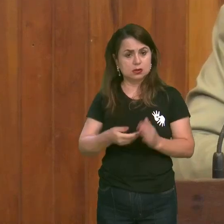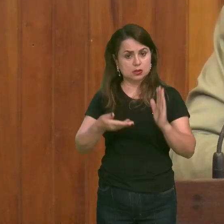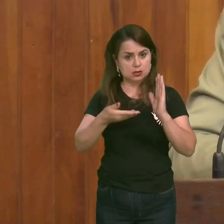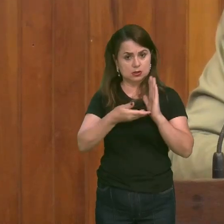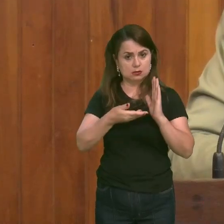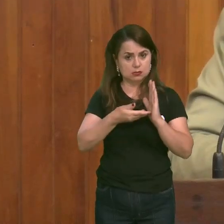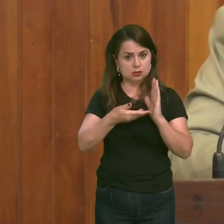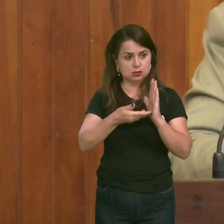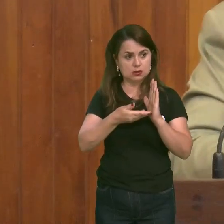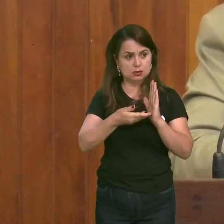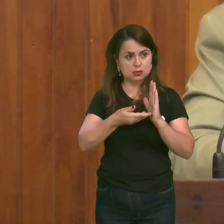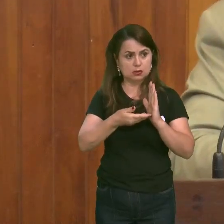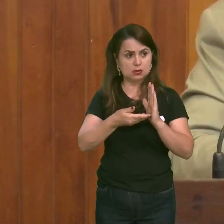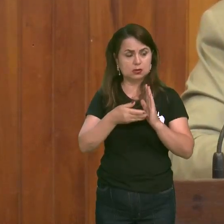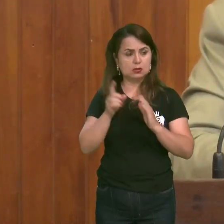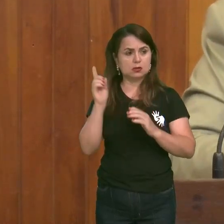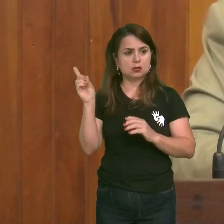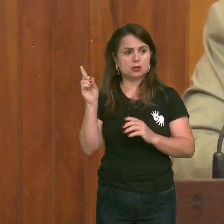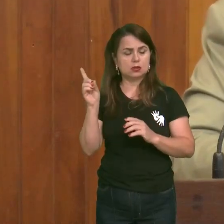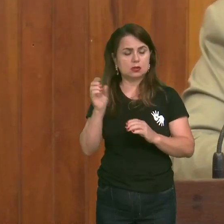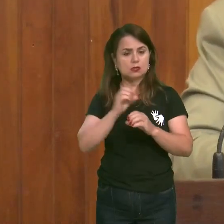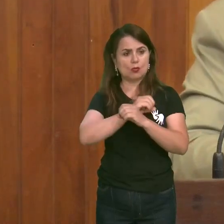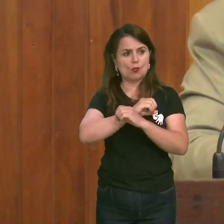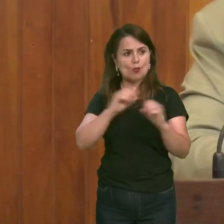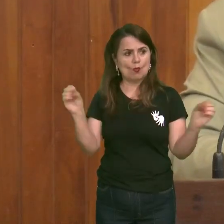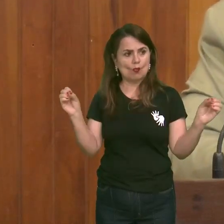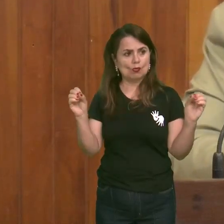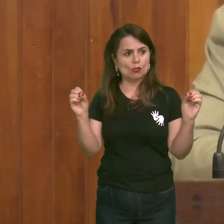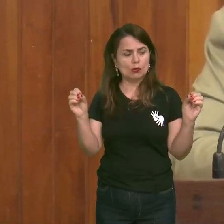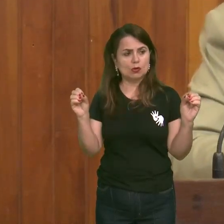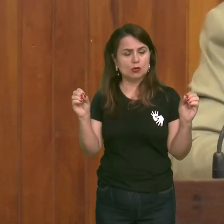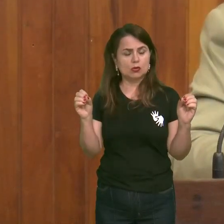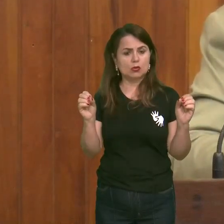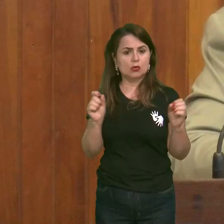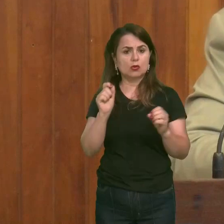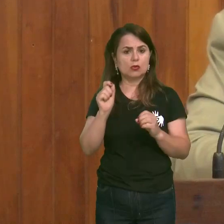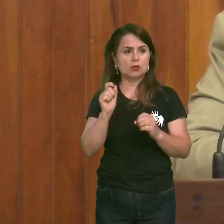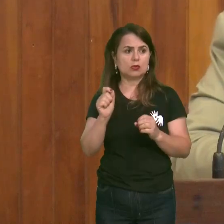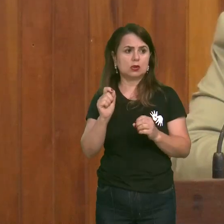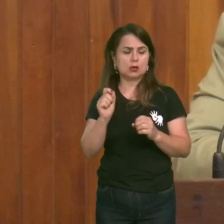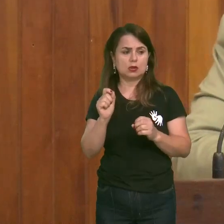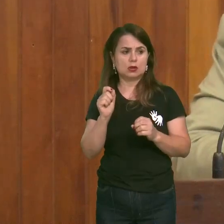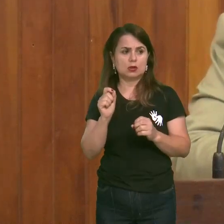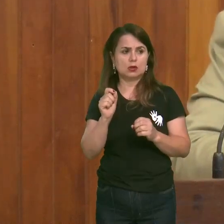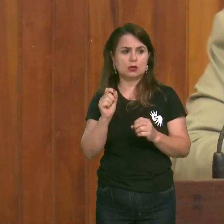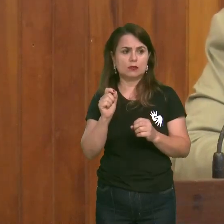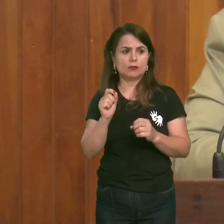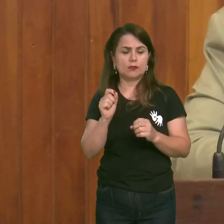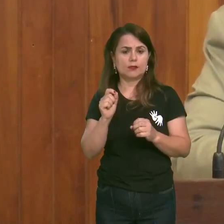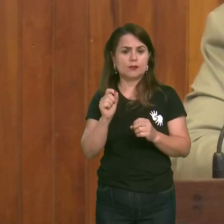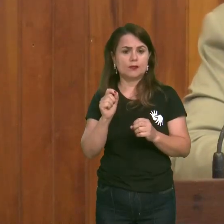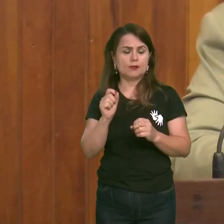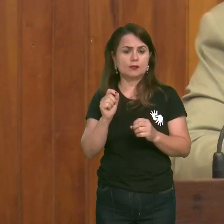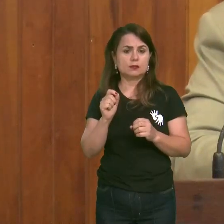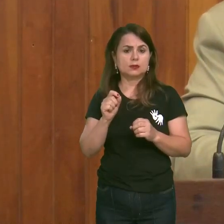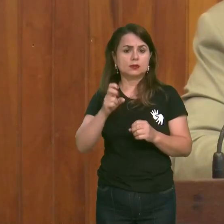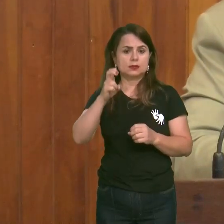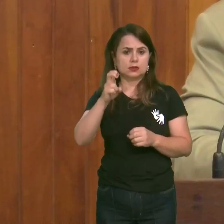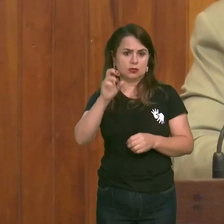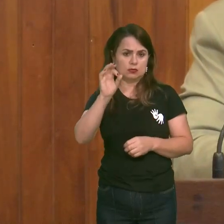a câmera Zerou aí depois com muito custo muita negociação a câmara de São Paulo permitiu